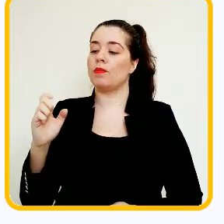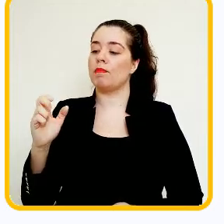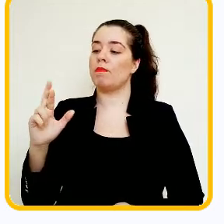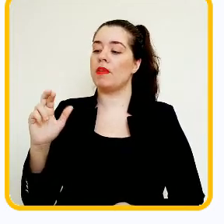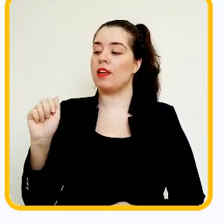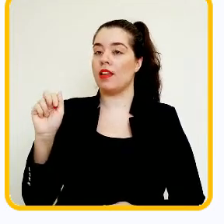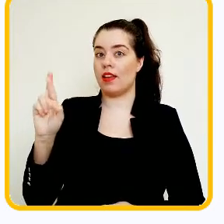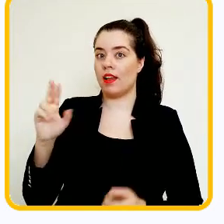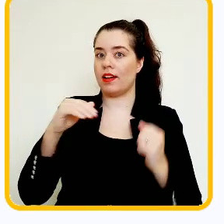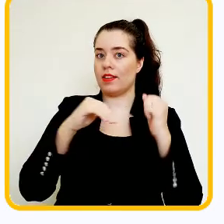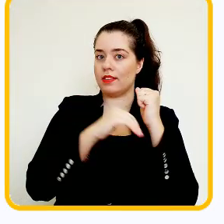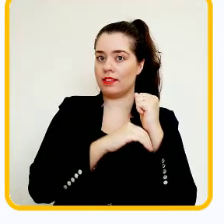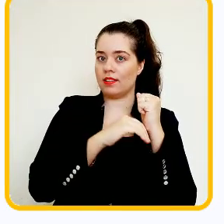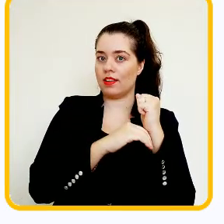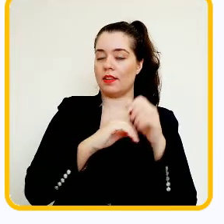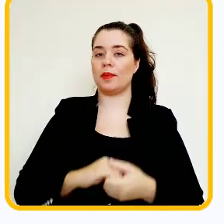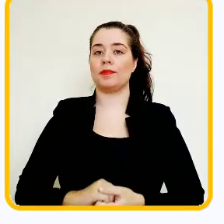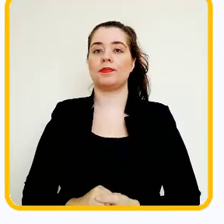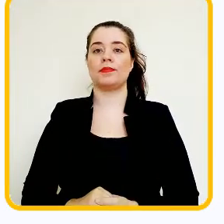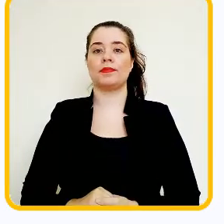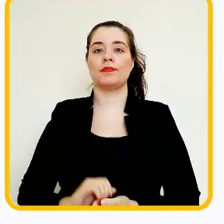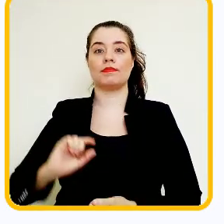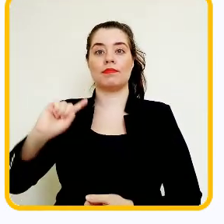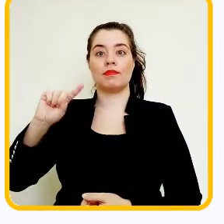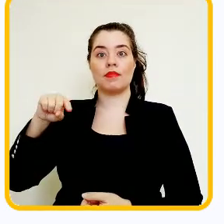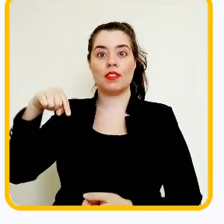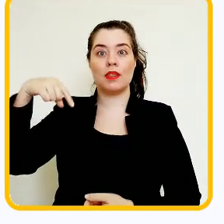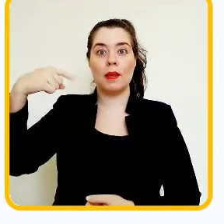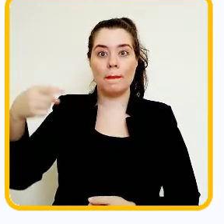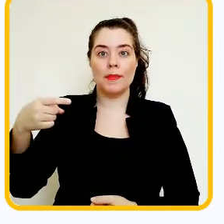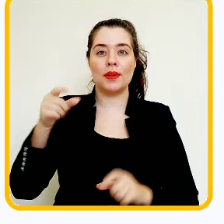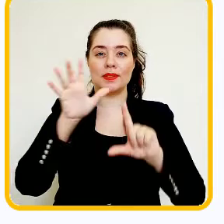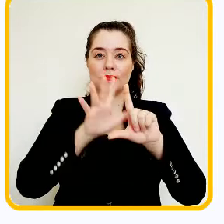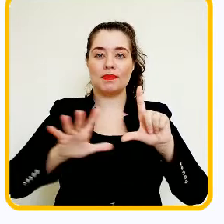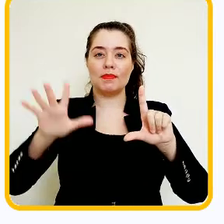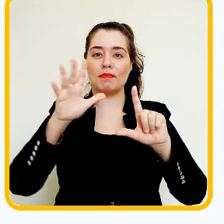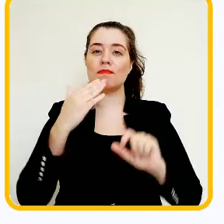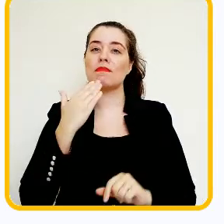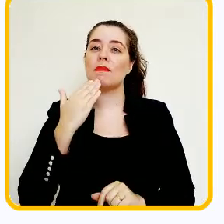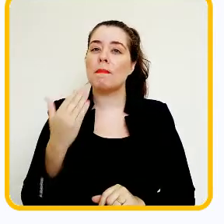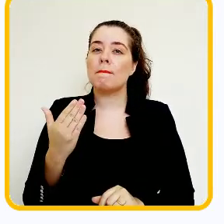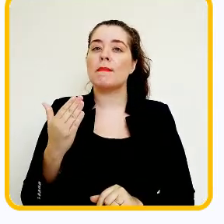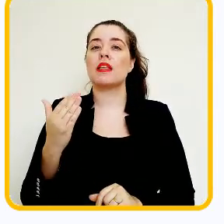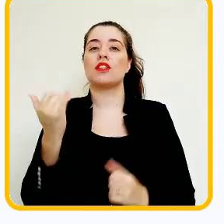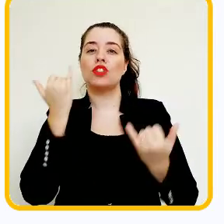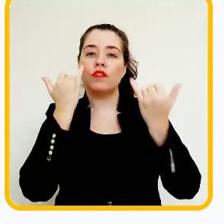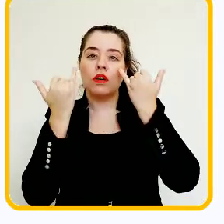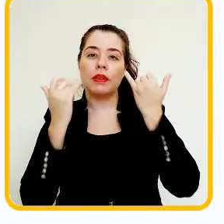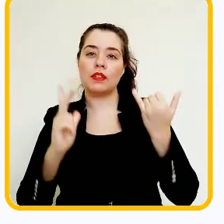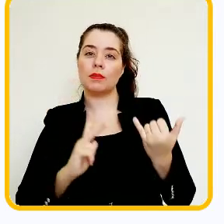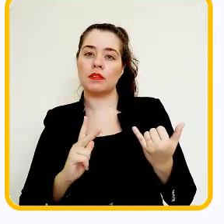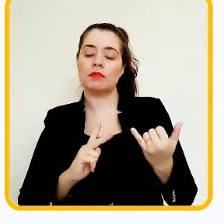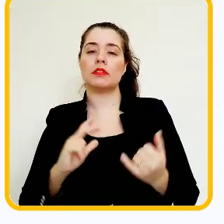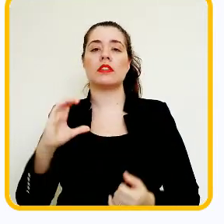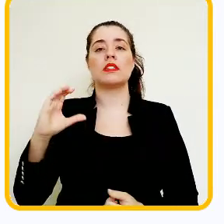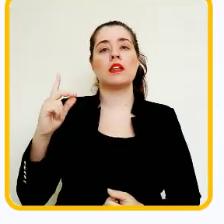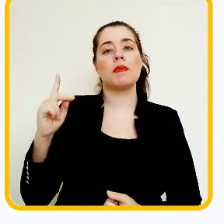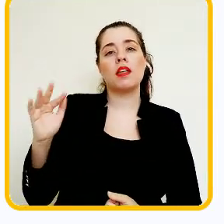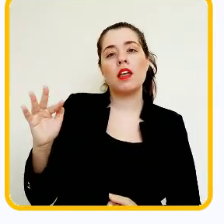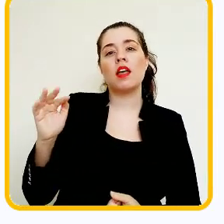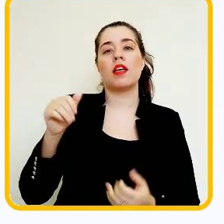Clique na opção Recuperar Senha. Na página seguinte, será solicitado um dos seus dados